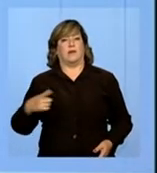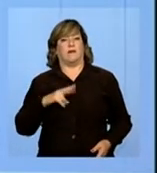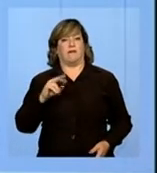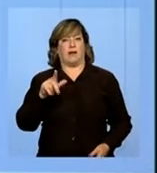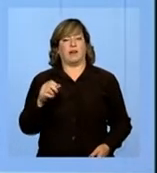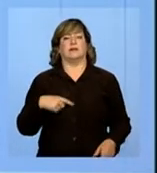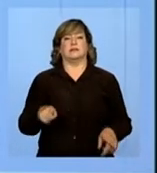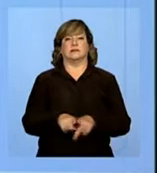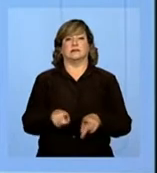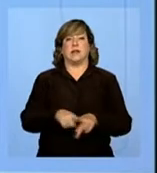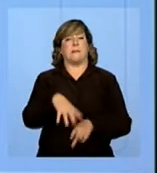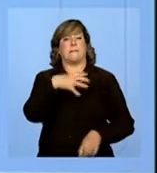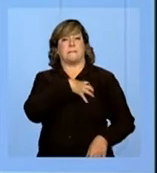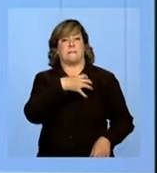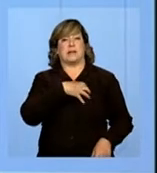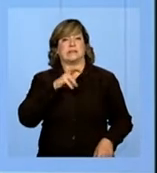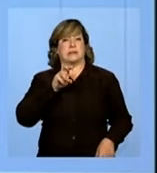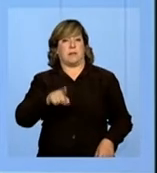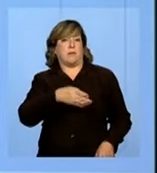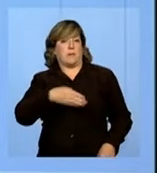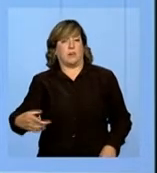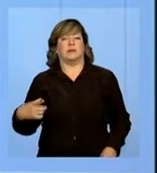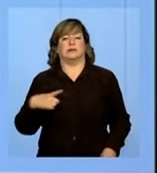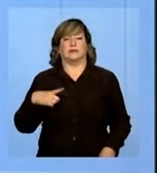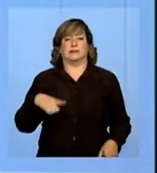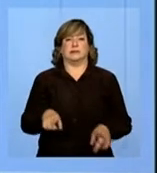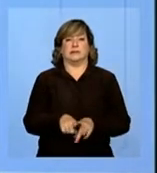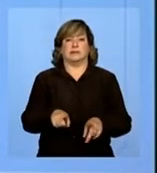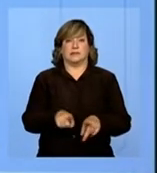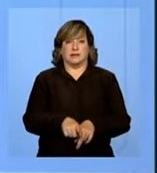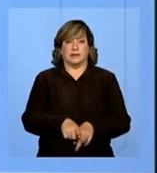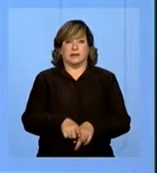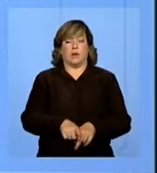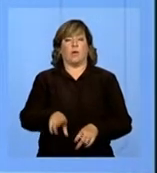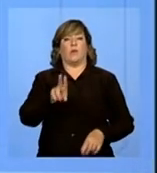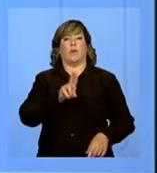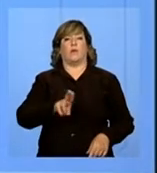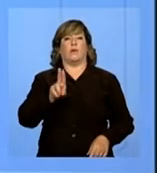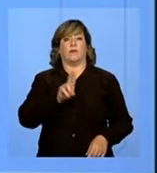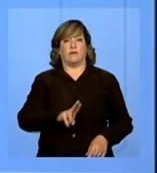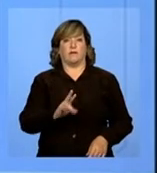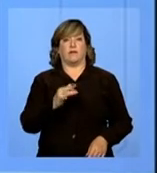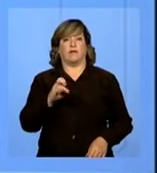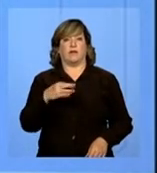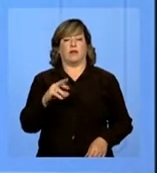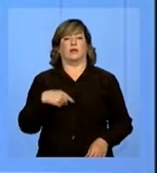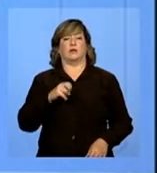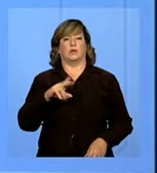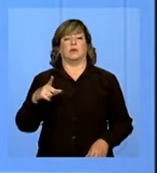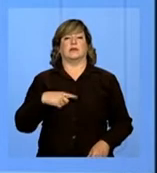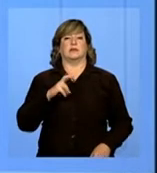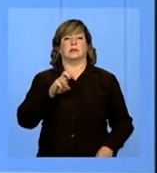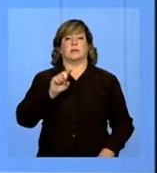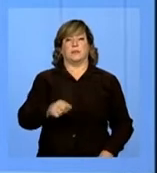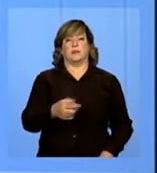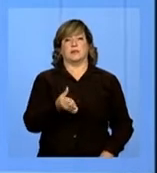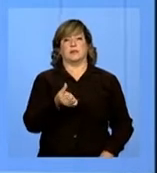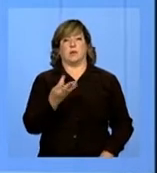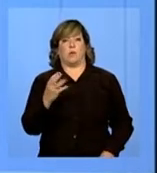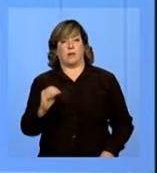na cidade Federal da Bahia 5938 Universidade Fronteira Sul 5440